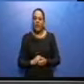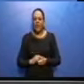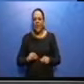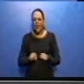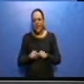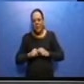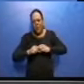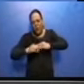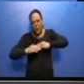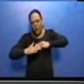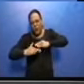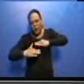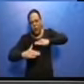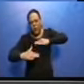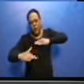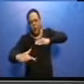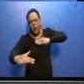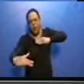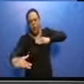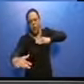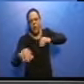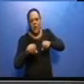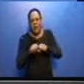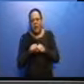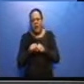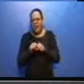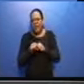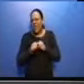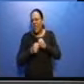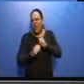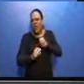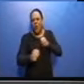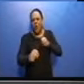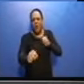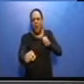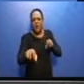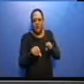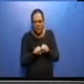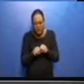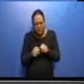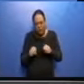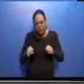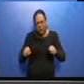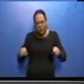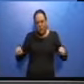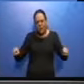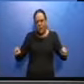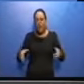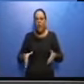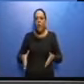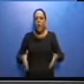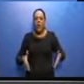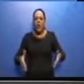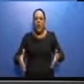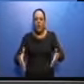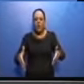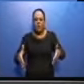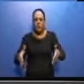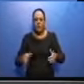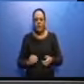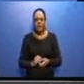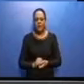comprimento e 450 quilômetros, né, de largura, né. Para a gente ter uma ideia aí, a título,